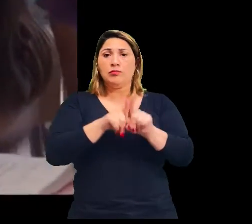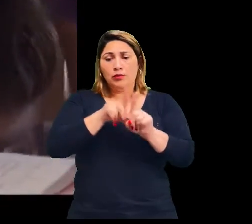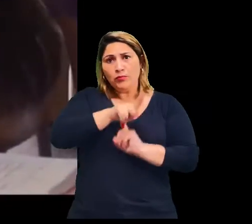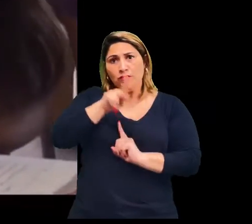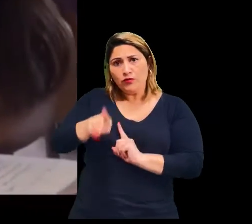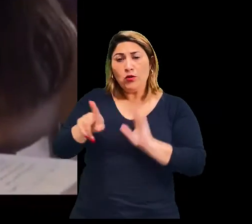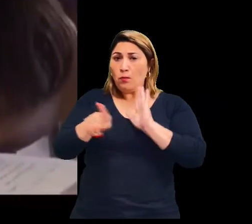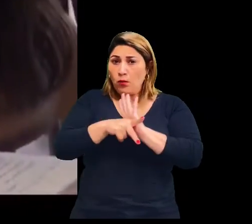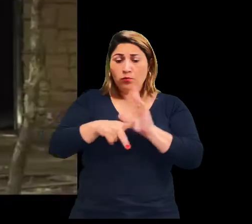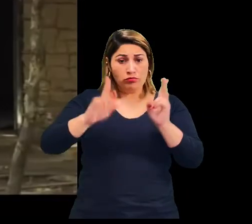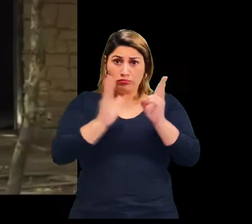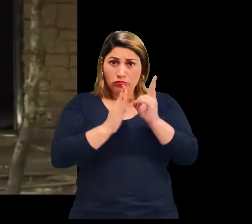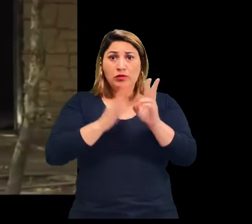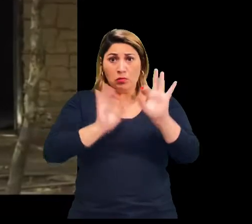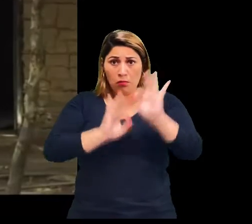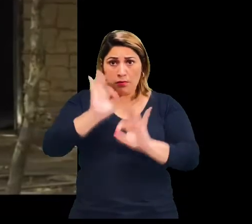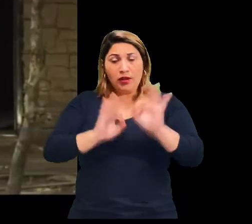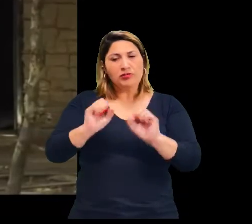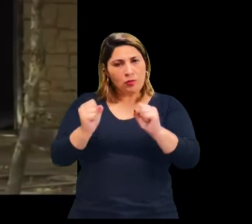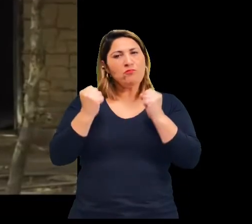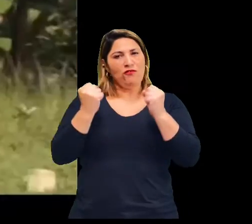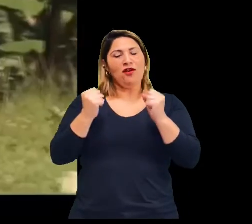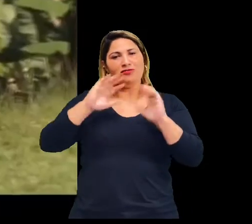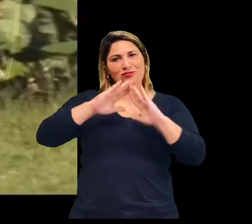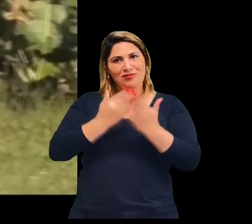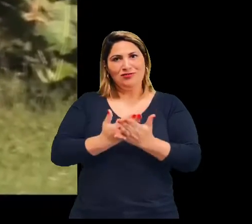próprios professores indígenas. Então isso é muito forte aqui na escola.